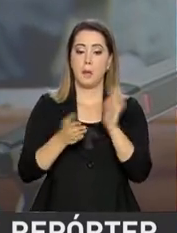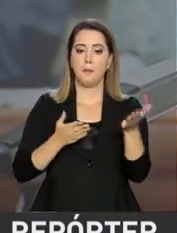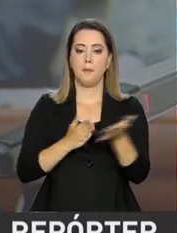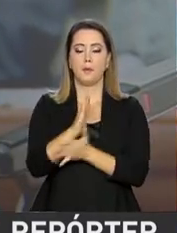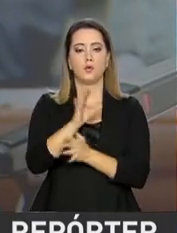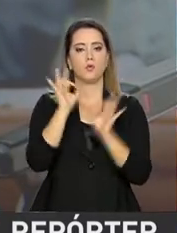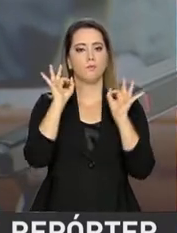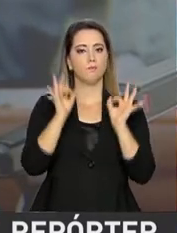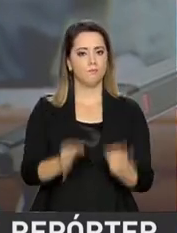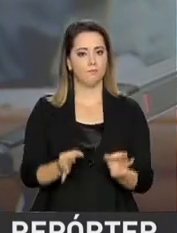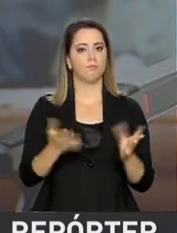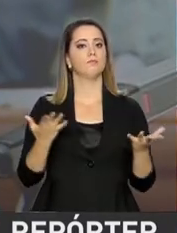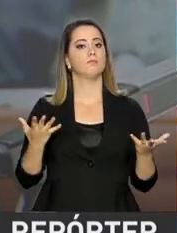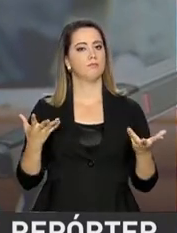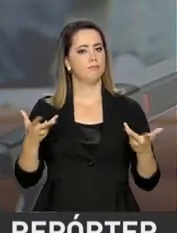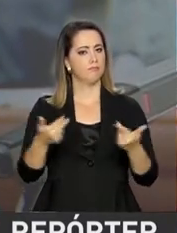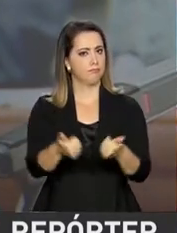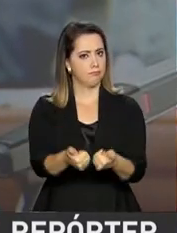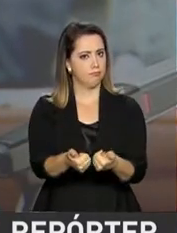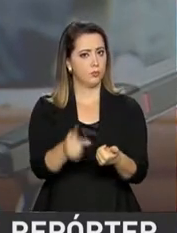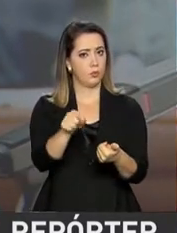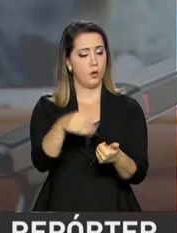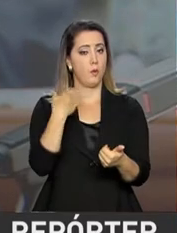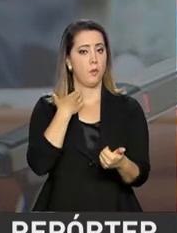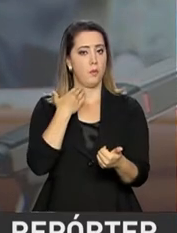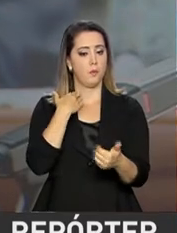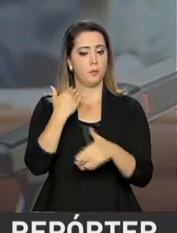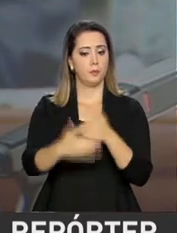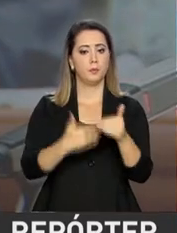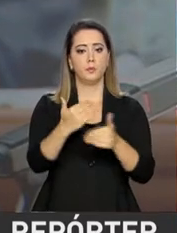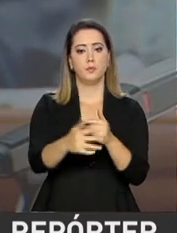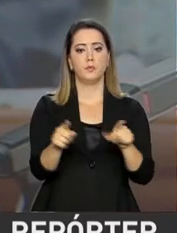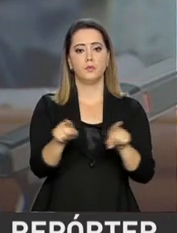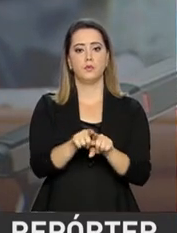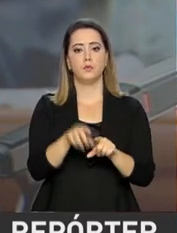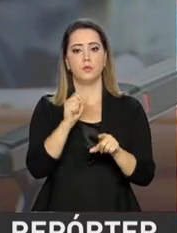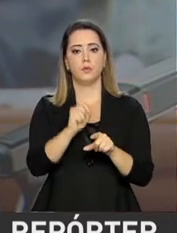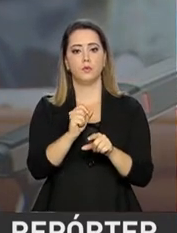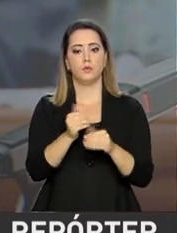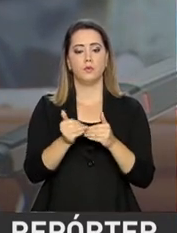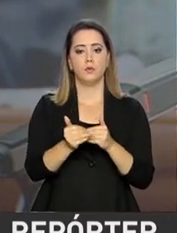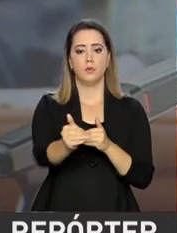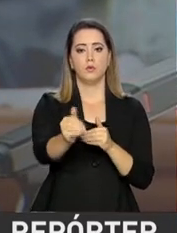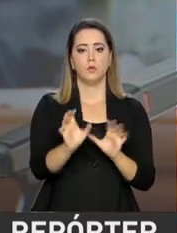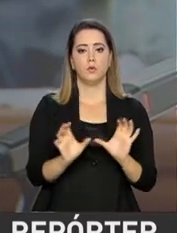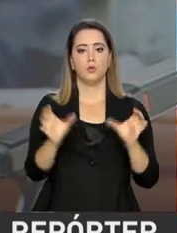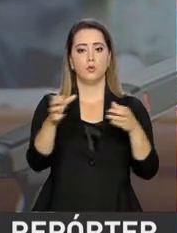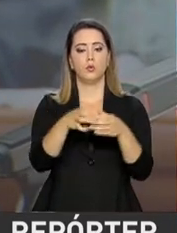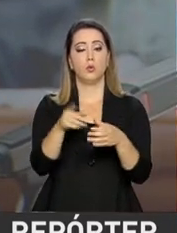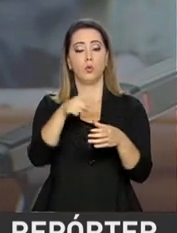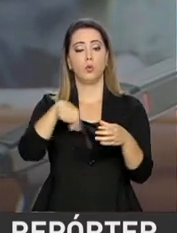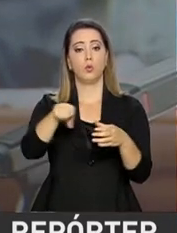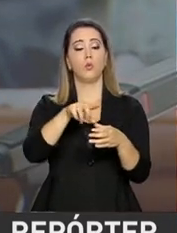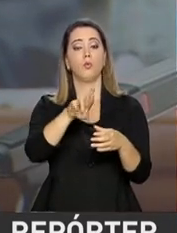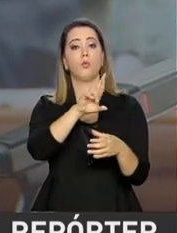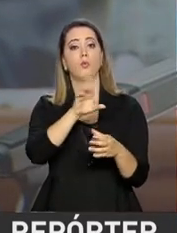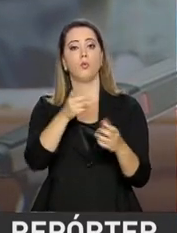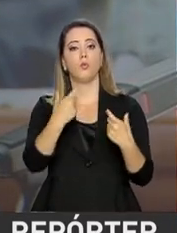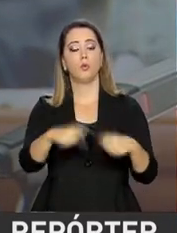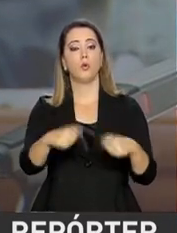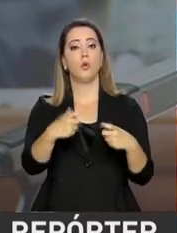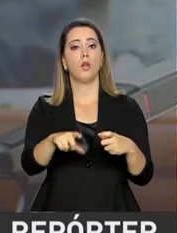sucesso o banco concluiu o seu processo de instalação no centro regional na